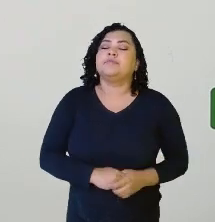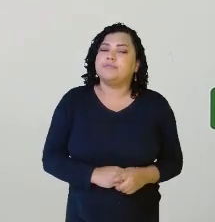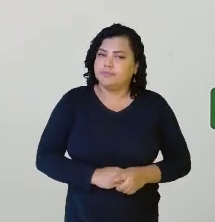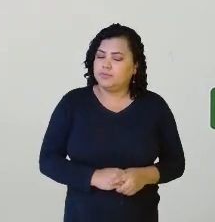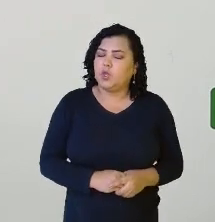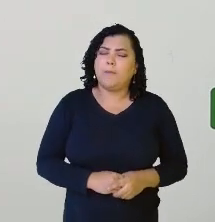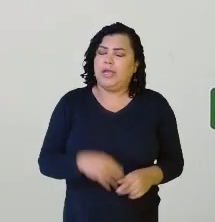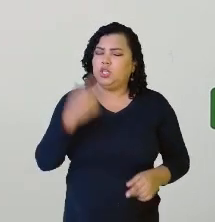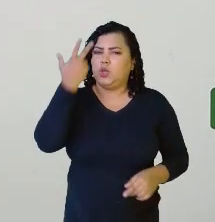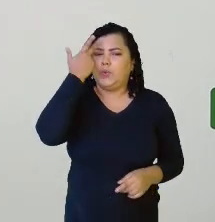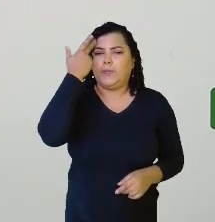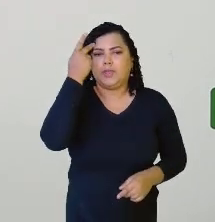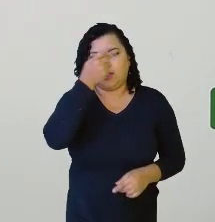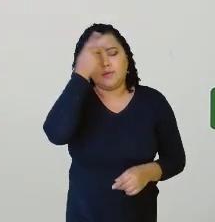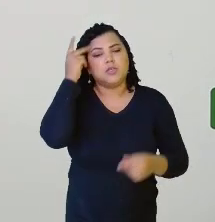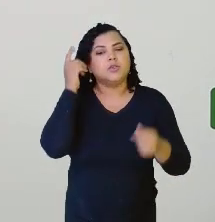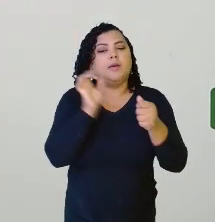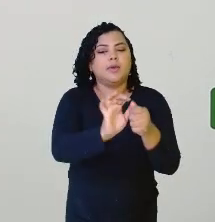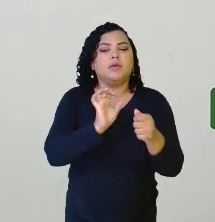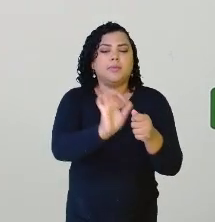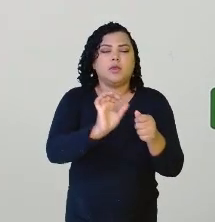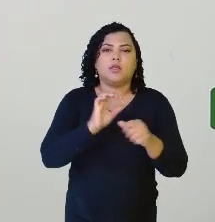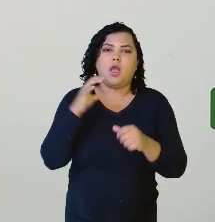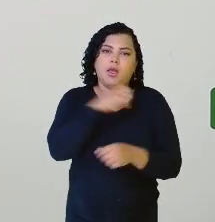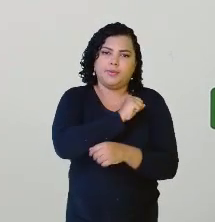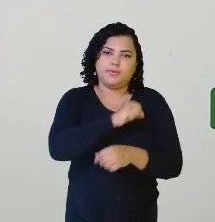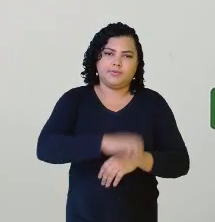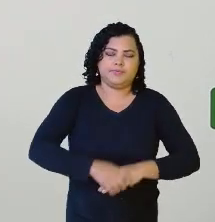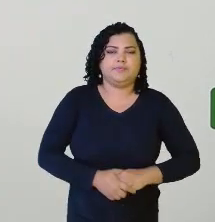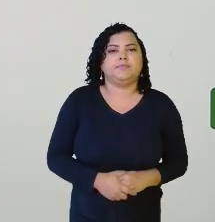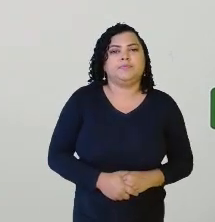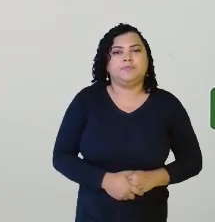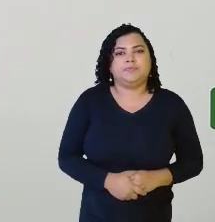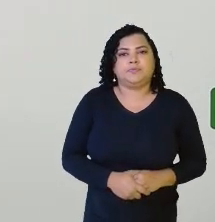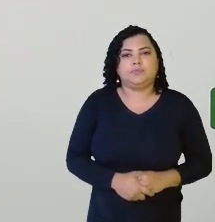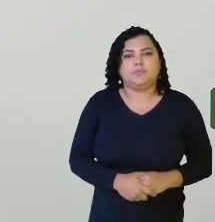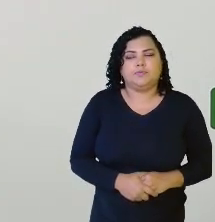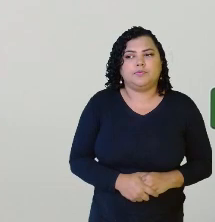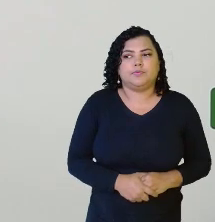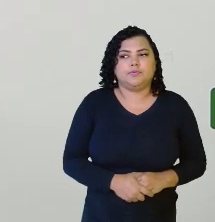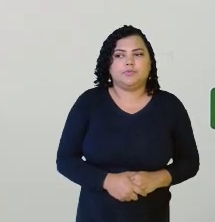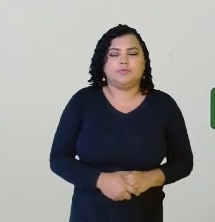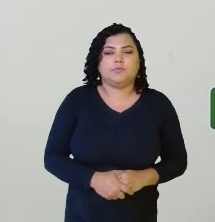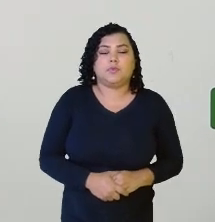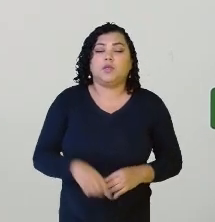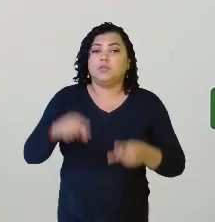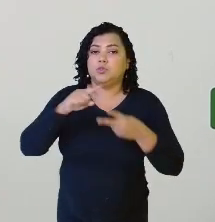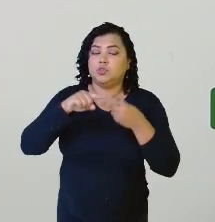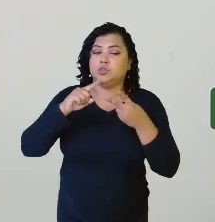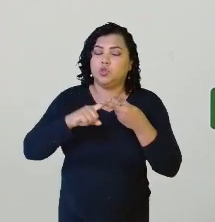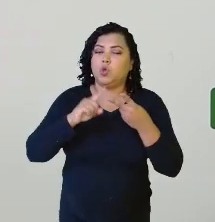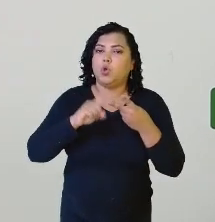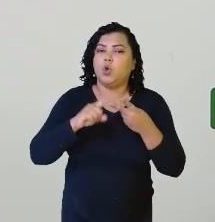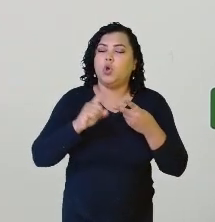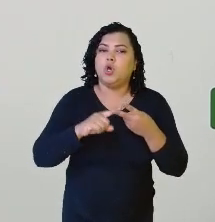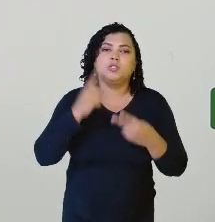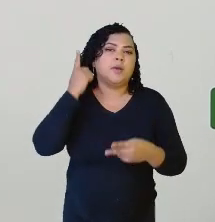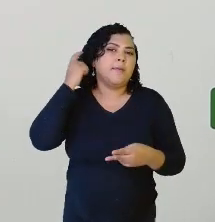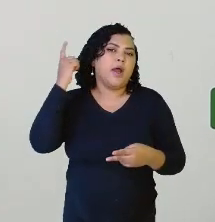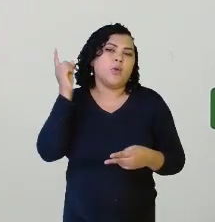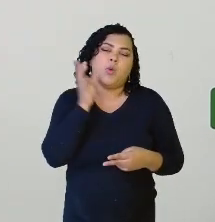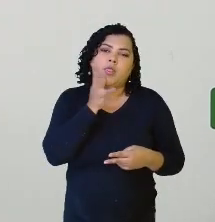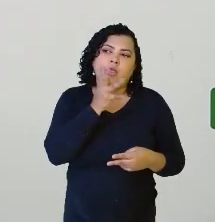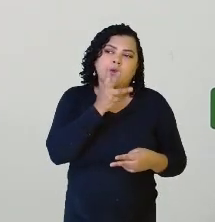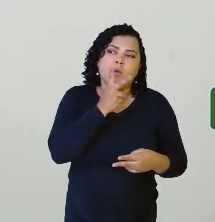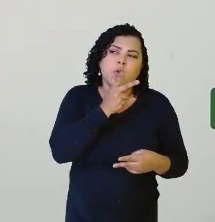geralmente a buzina é uma coisa mais breve, é uma coisa mais rápida, certo? Então, 2 sons de curta duração. Vamos ver se o próximo